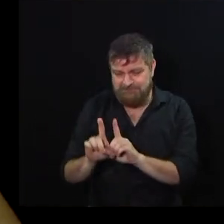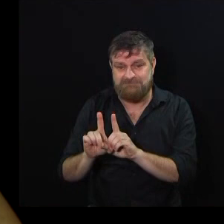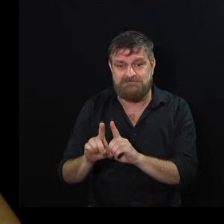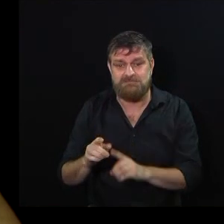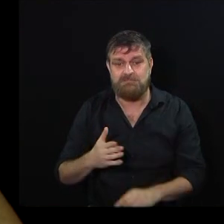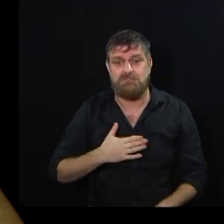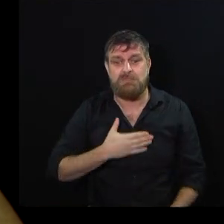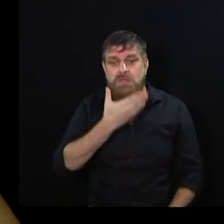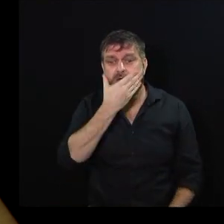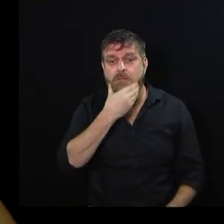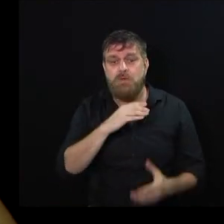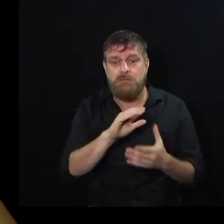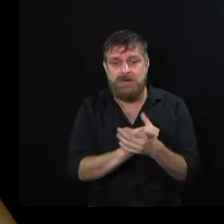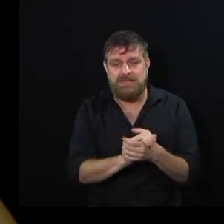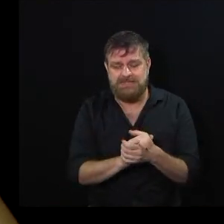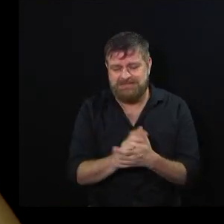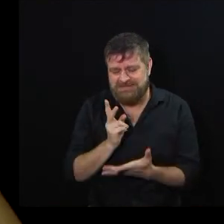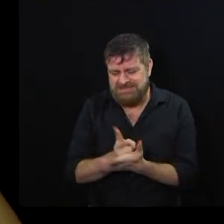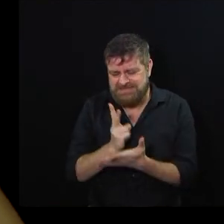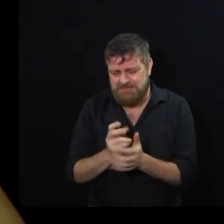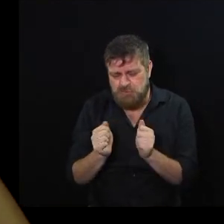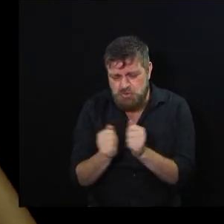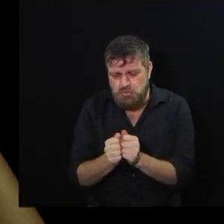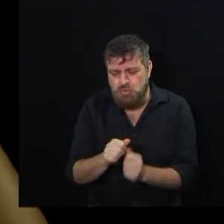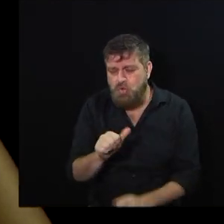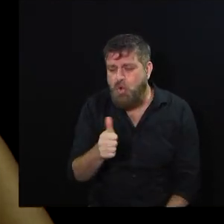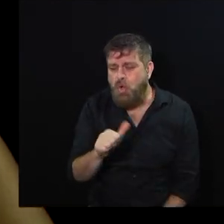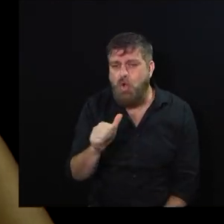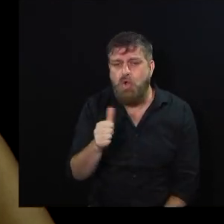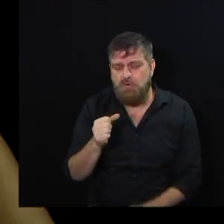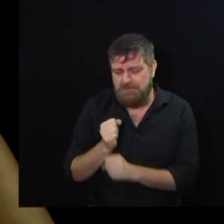me acompanhou há 11 anos na minha vida.